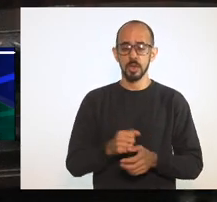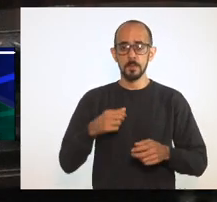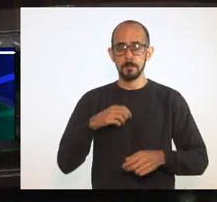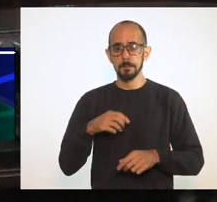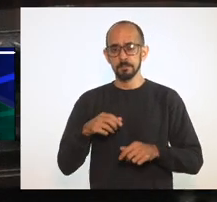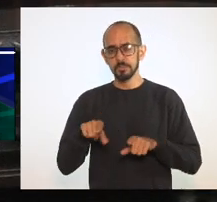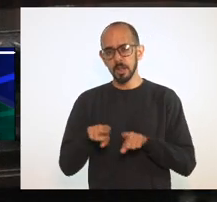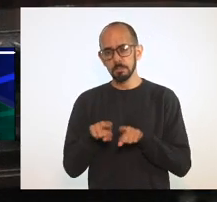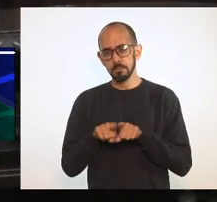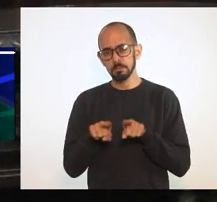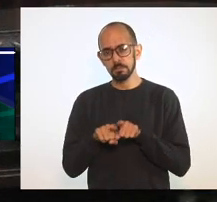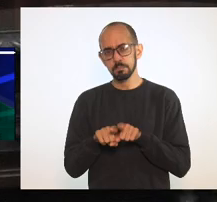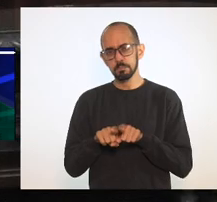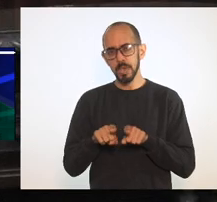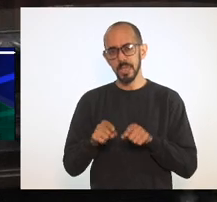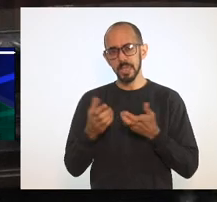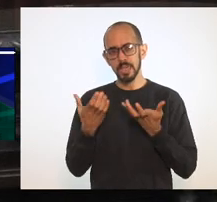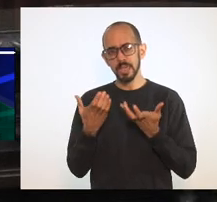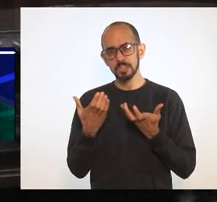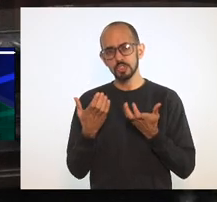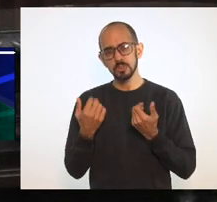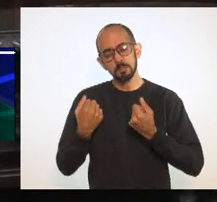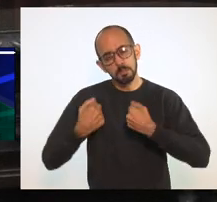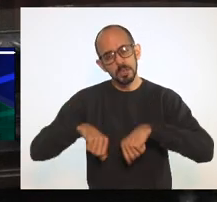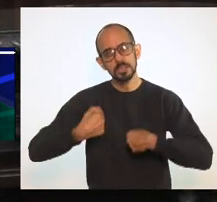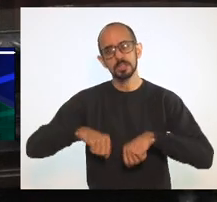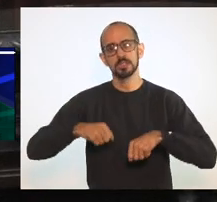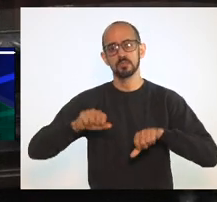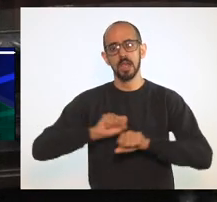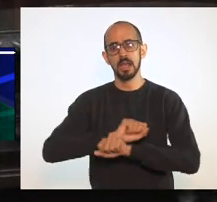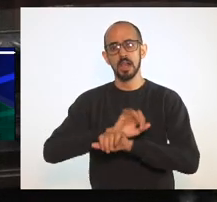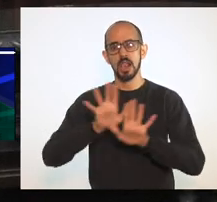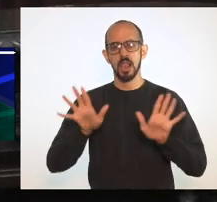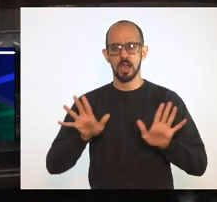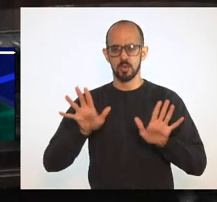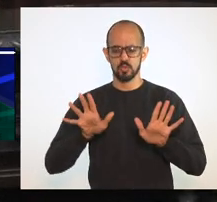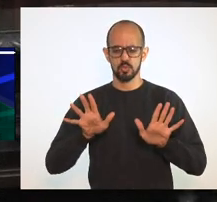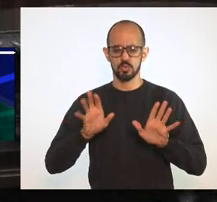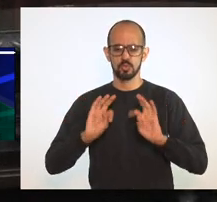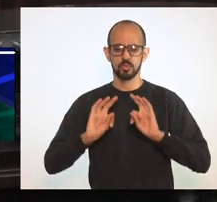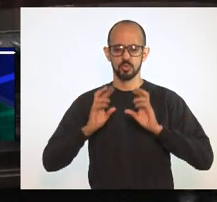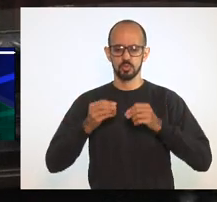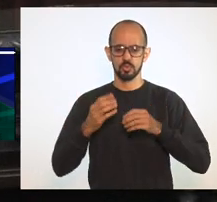perseguir a transparência, deputado Márcio. E o Luiz Paulo colocou bem.